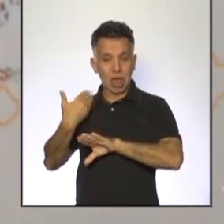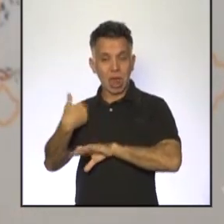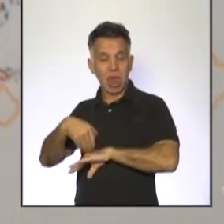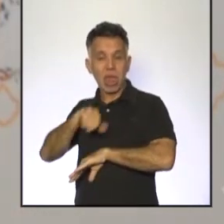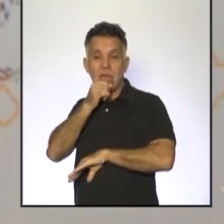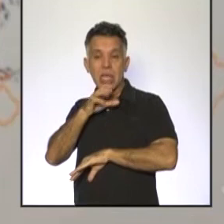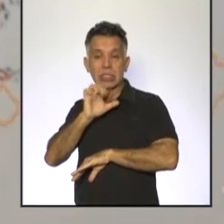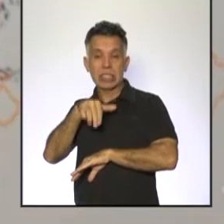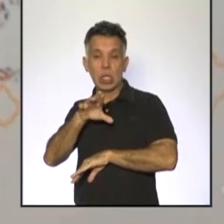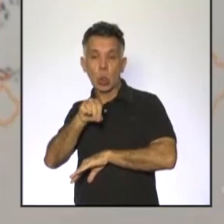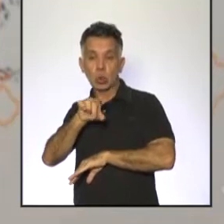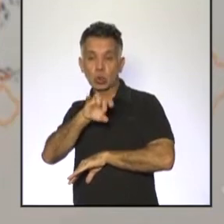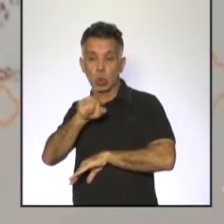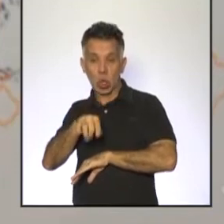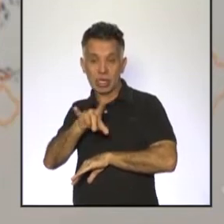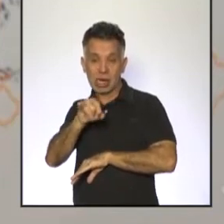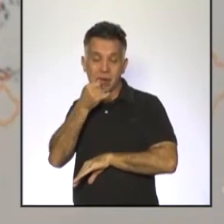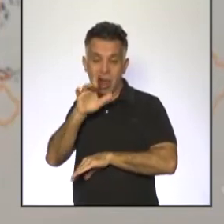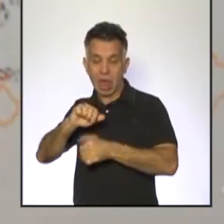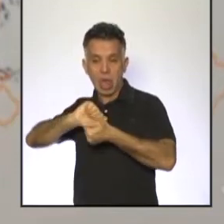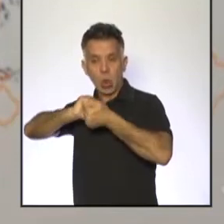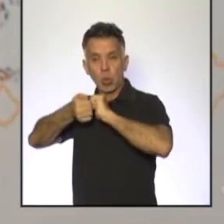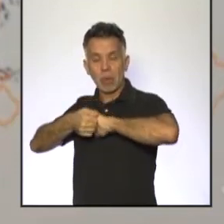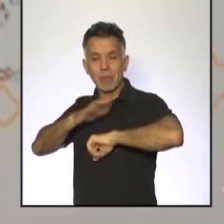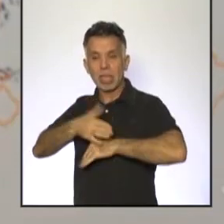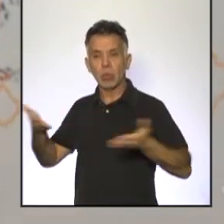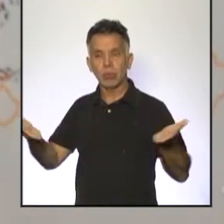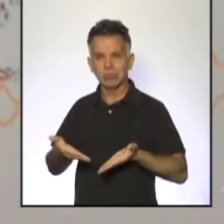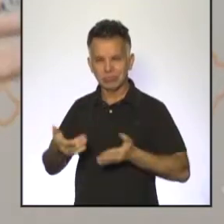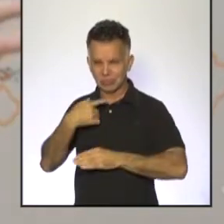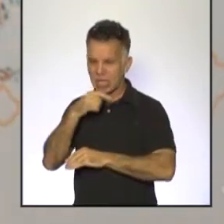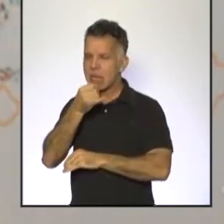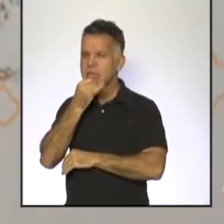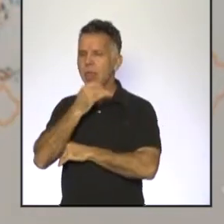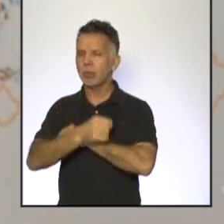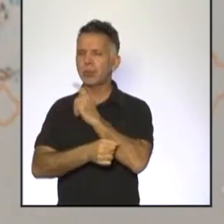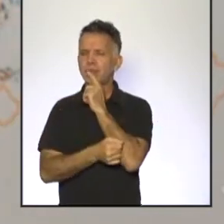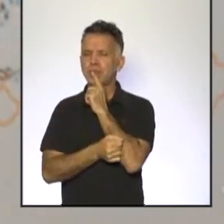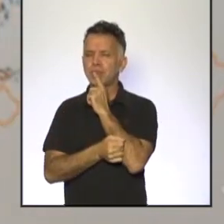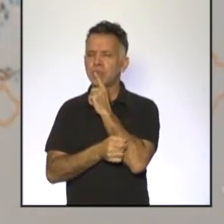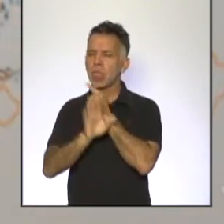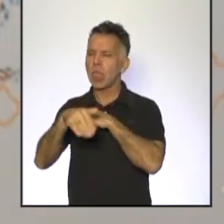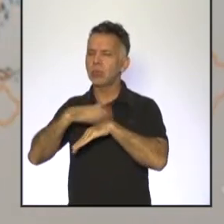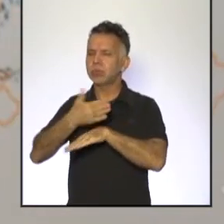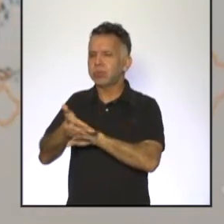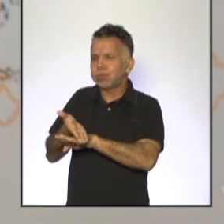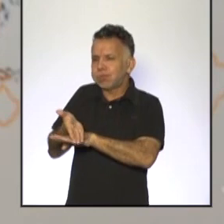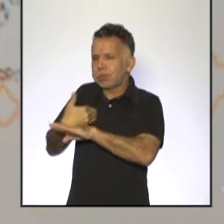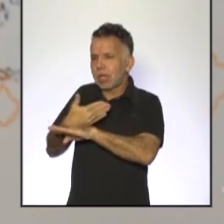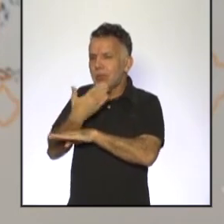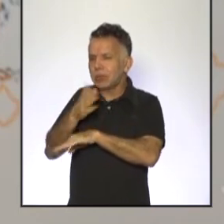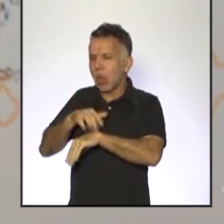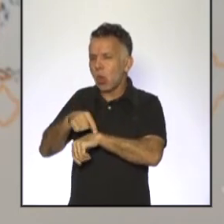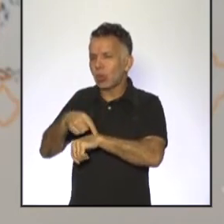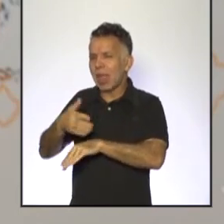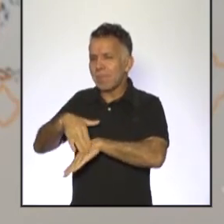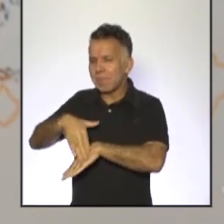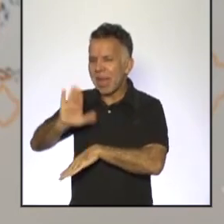de dobramento moderno. Se esse dobramento foi formado, por exemplo, no pré-cambriano, há mais